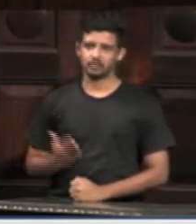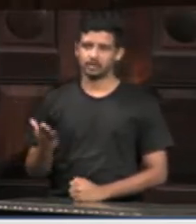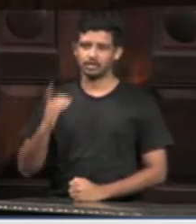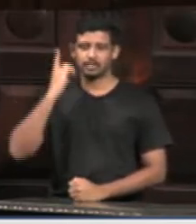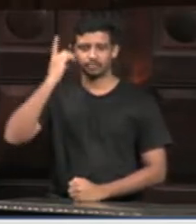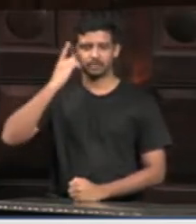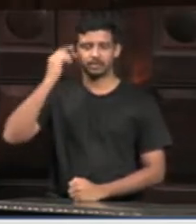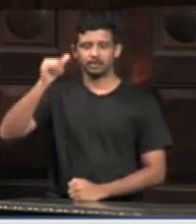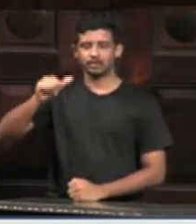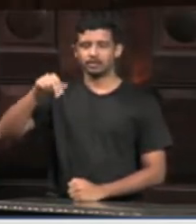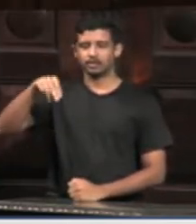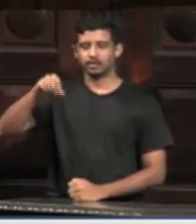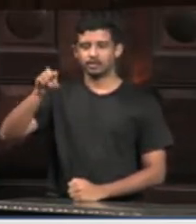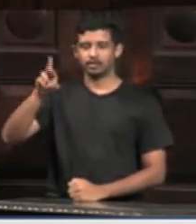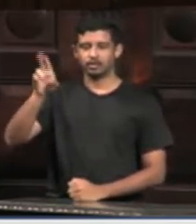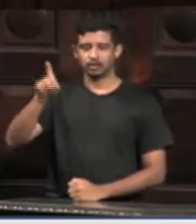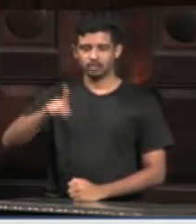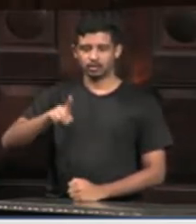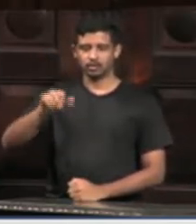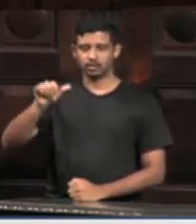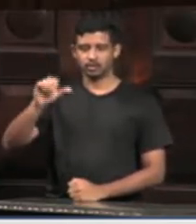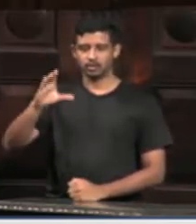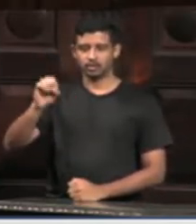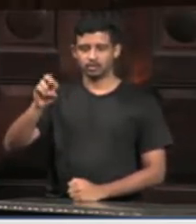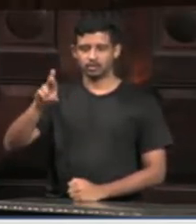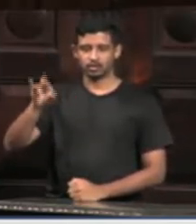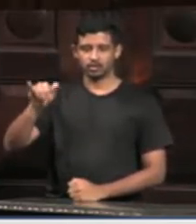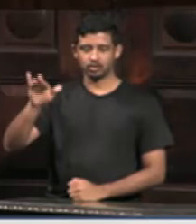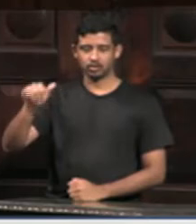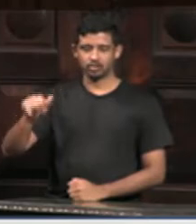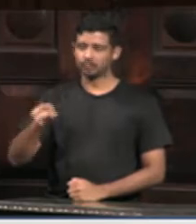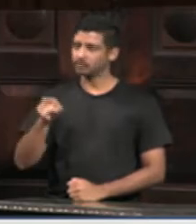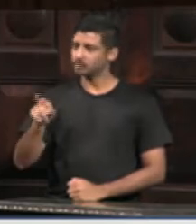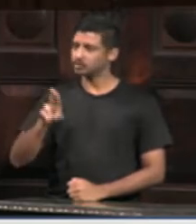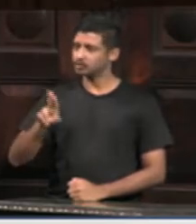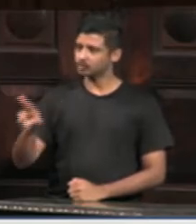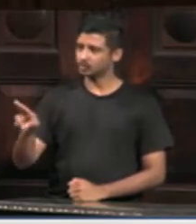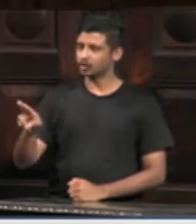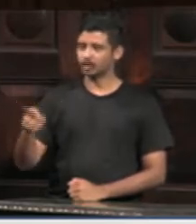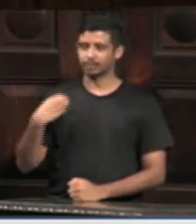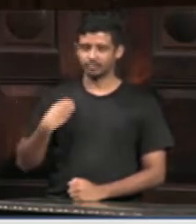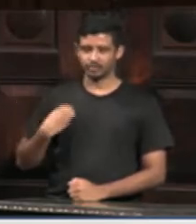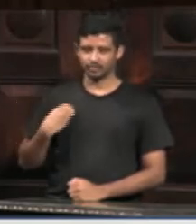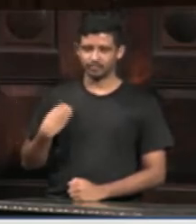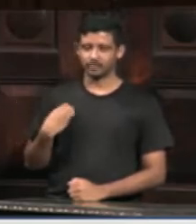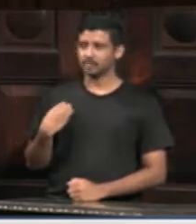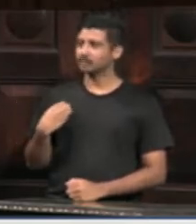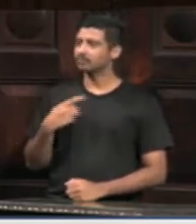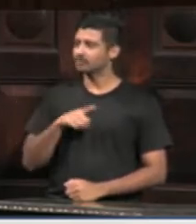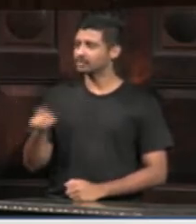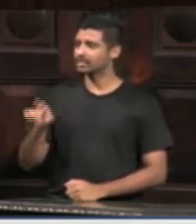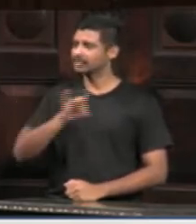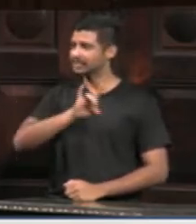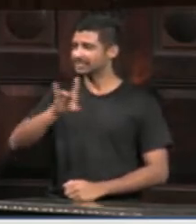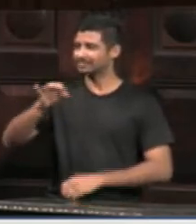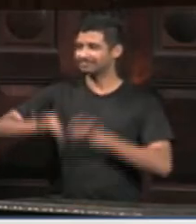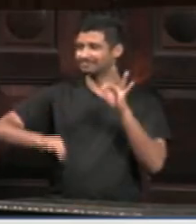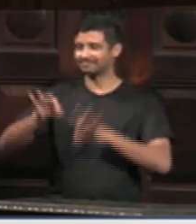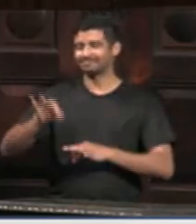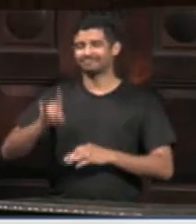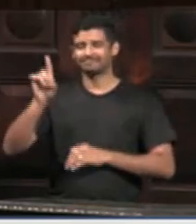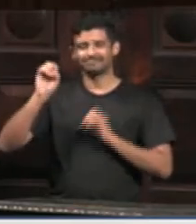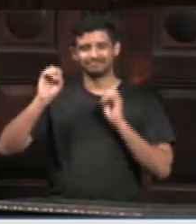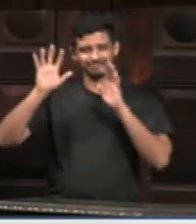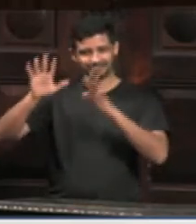Correia, humildemente, coloque o seu nome, a sua vida, a sua trajetória a julgamento dos senhores. Fiquem com Deus, Deus no controle